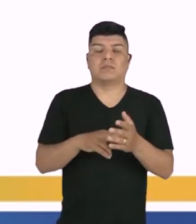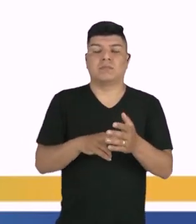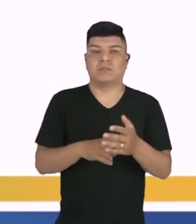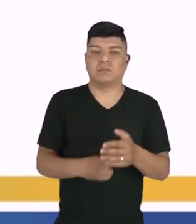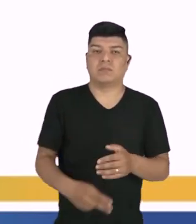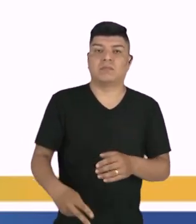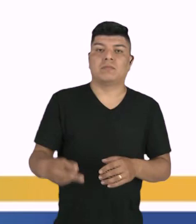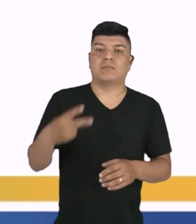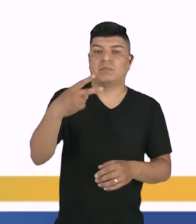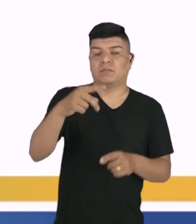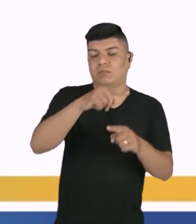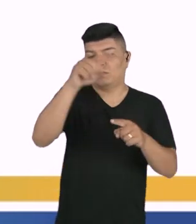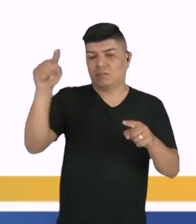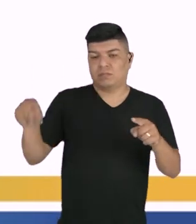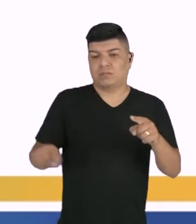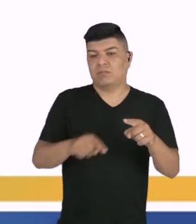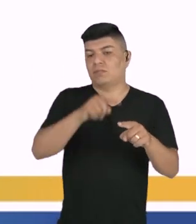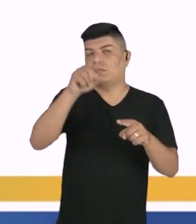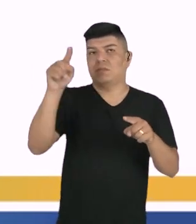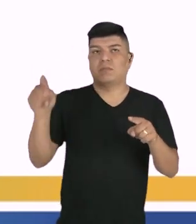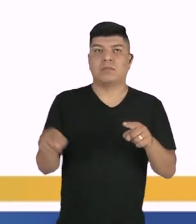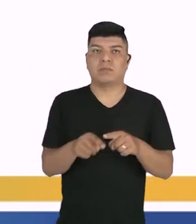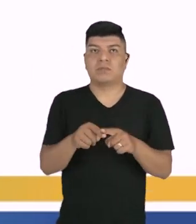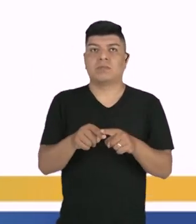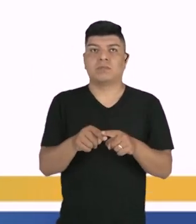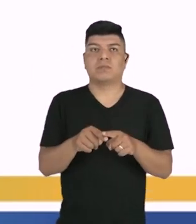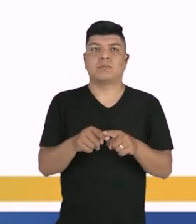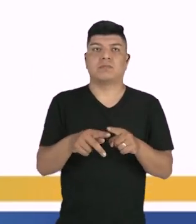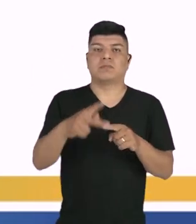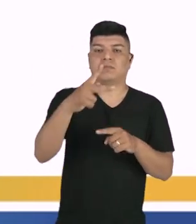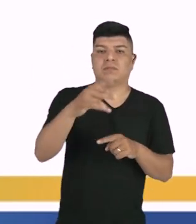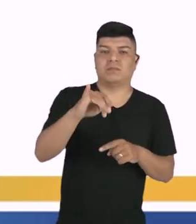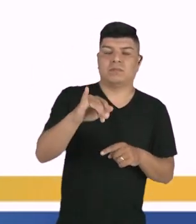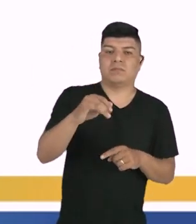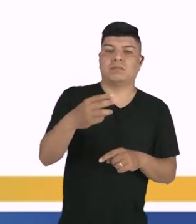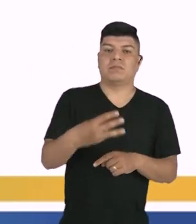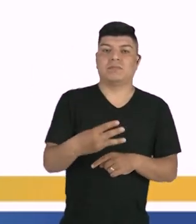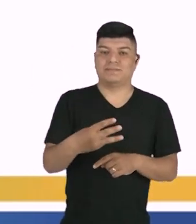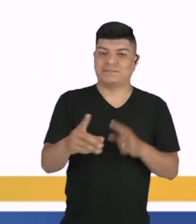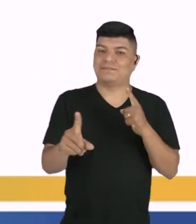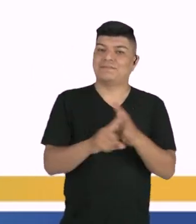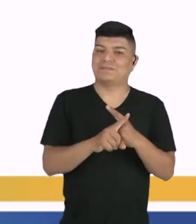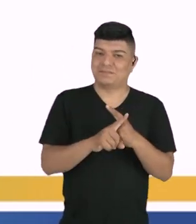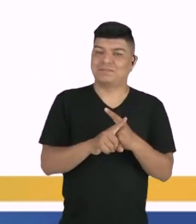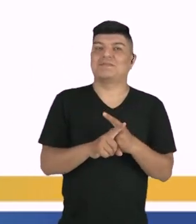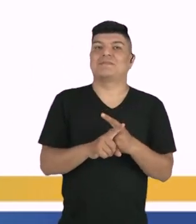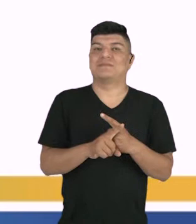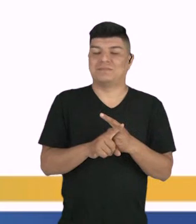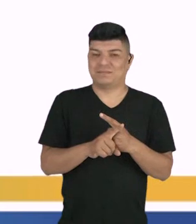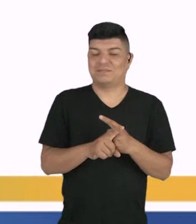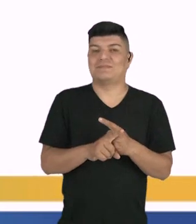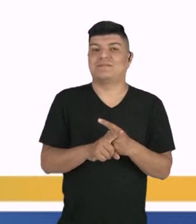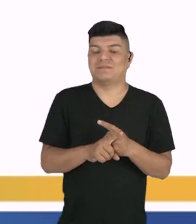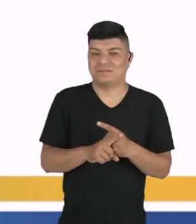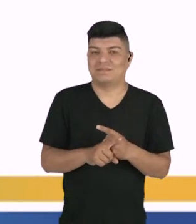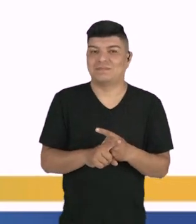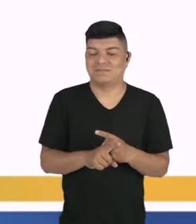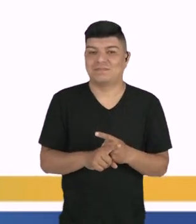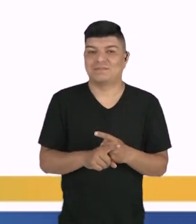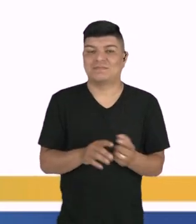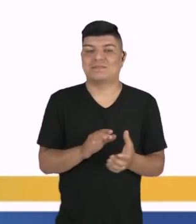voltas. São 2 voltas mais π sobre 3. Ah, encontramos a extremidade aí do arco côngruo,